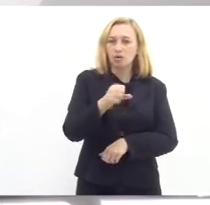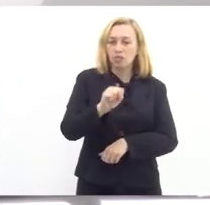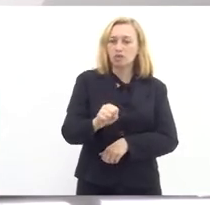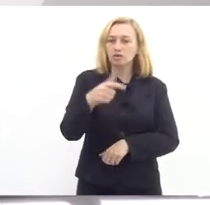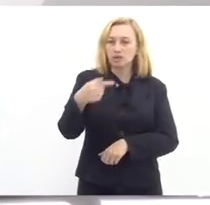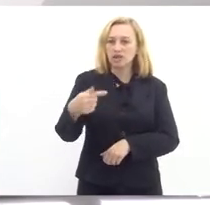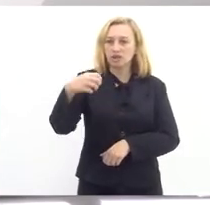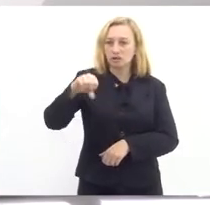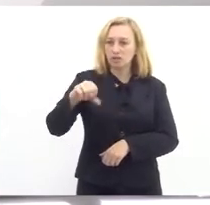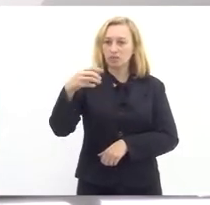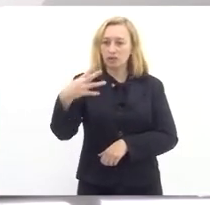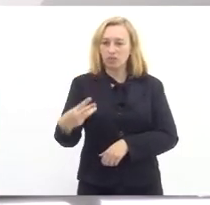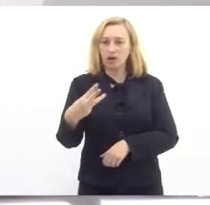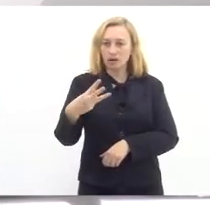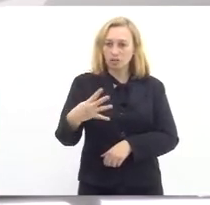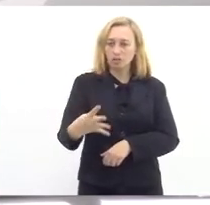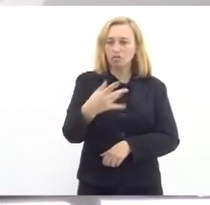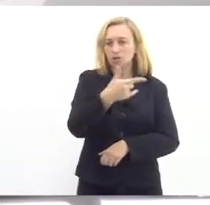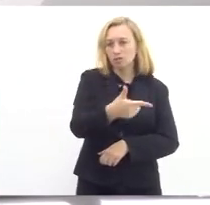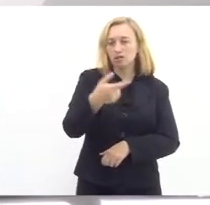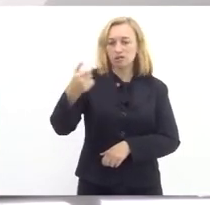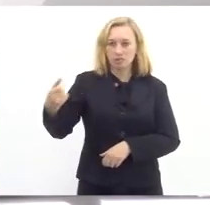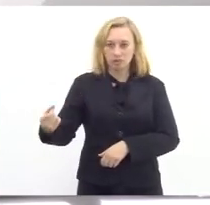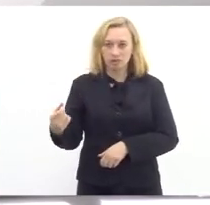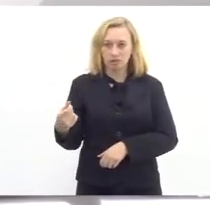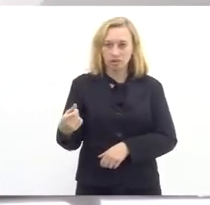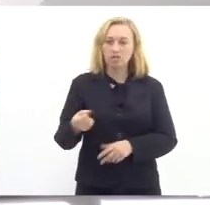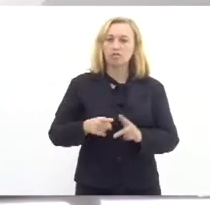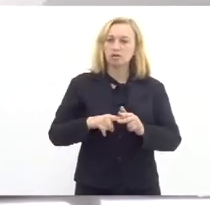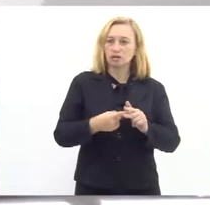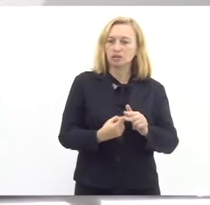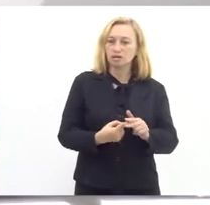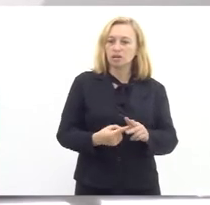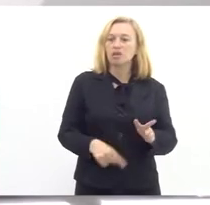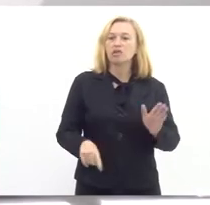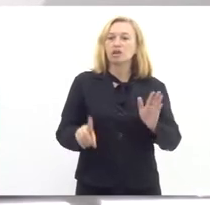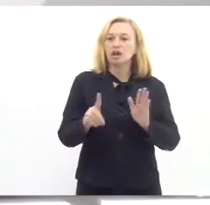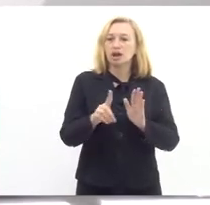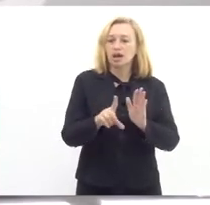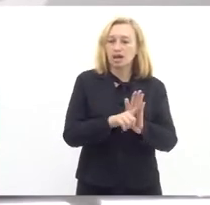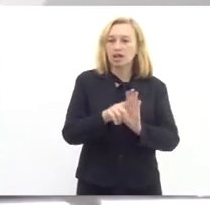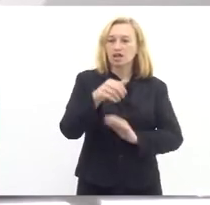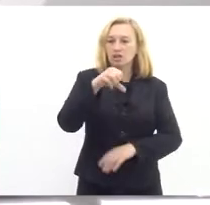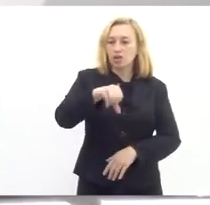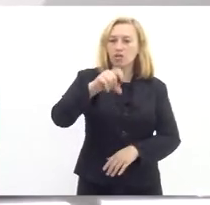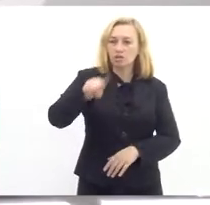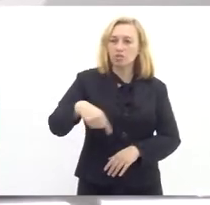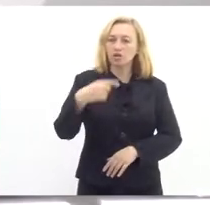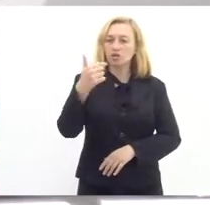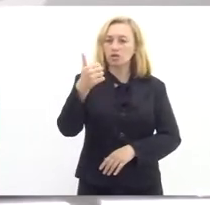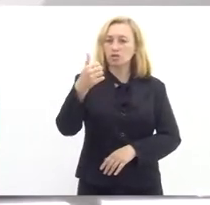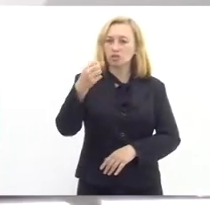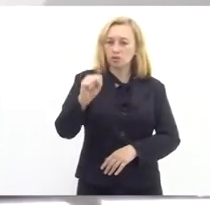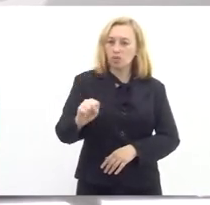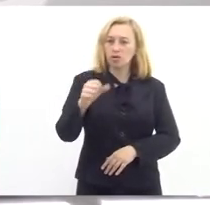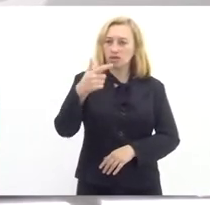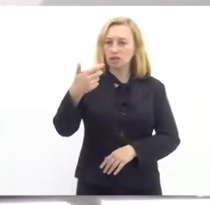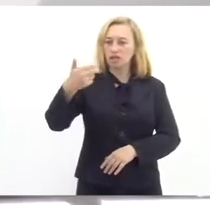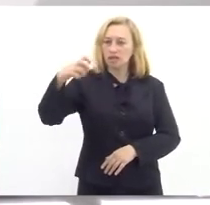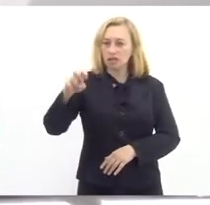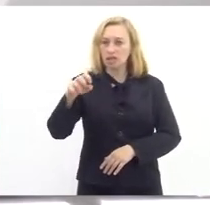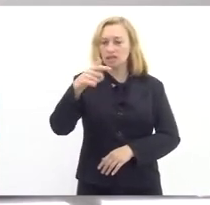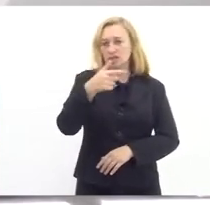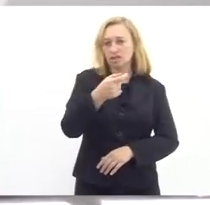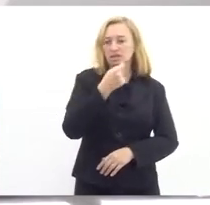8.794, 17 de abril de 2020, posteriormente alterada pela lei 9.008, de 15 de setembro de